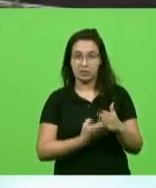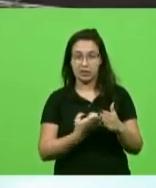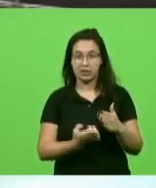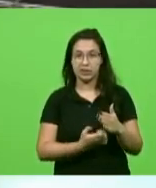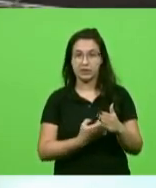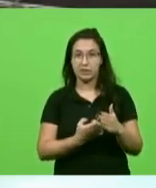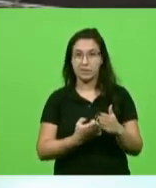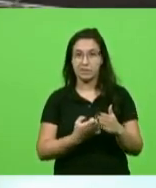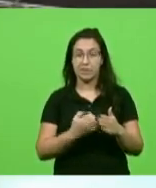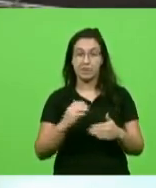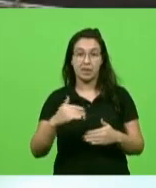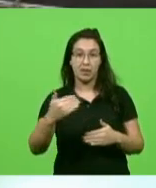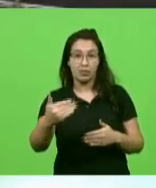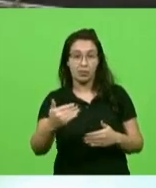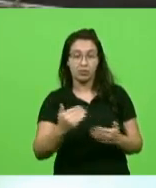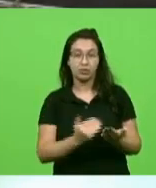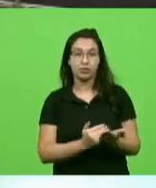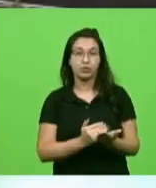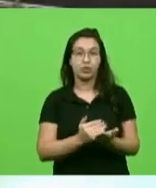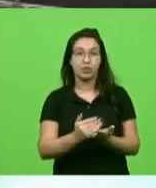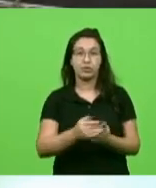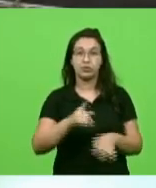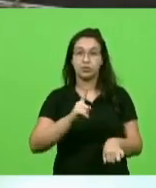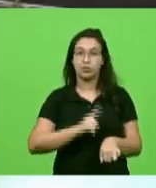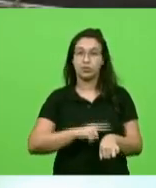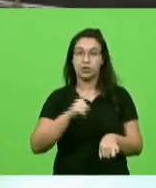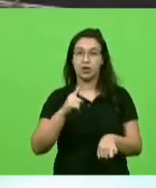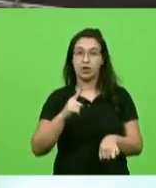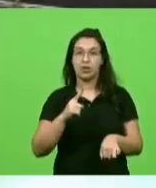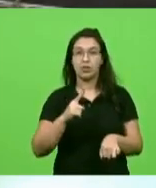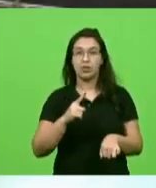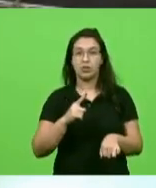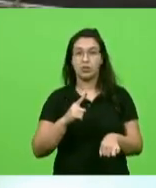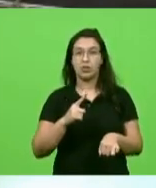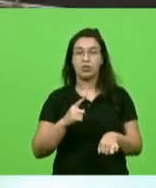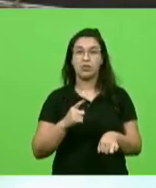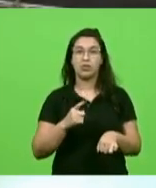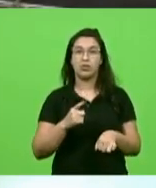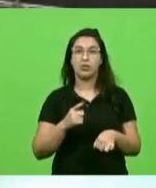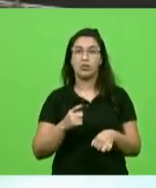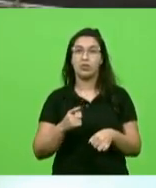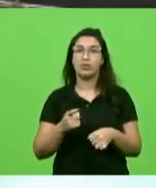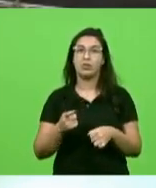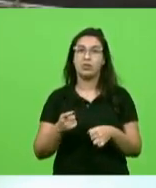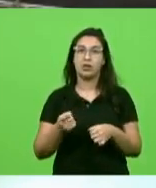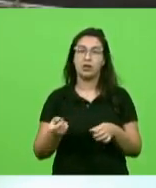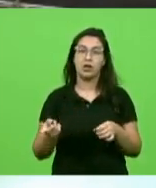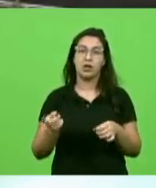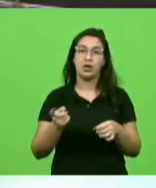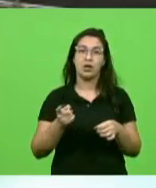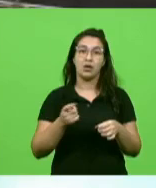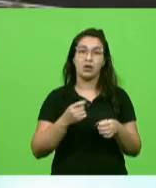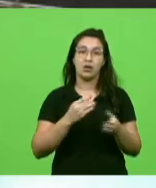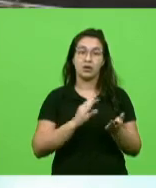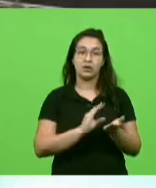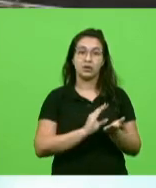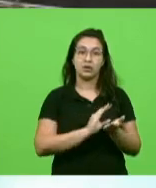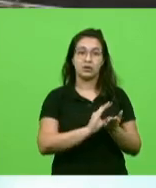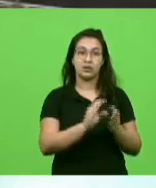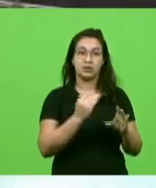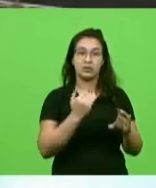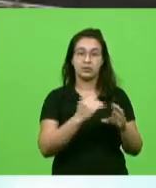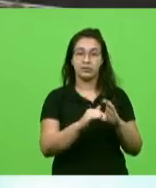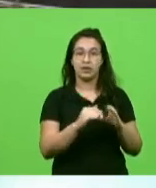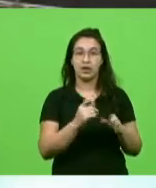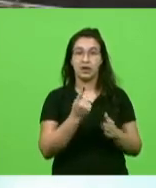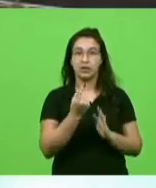abraça iniciou-se imediatamente a transferência de vultuosas quantias de dinheiro fechado